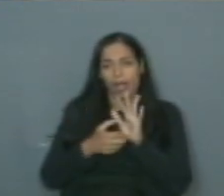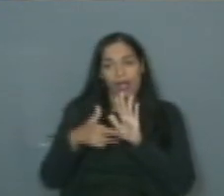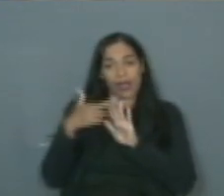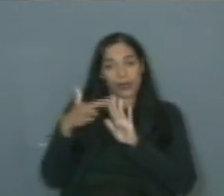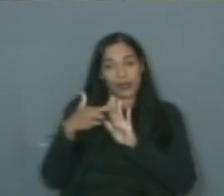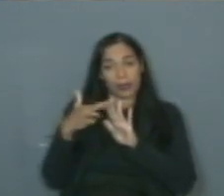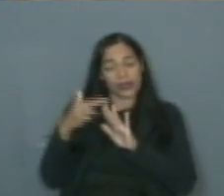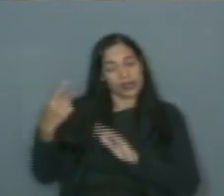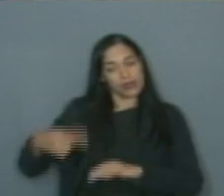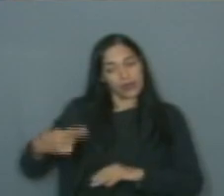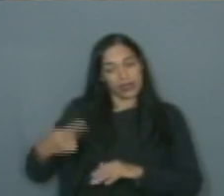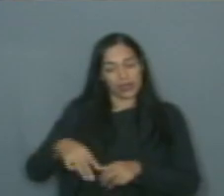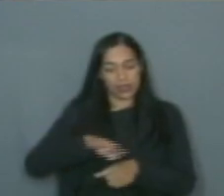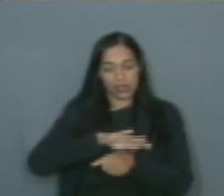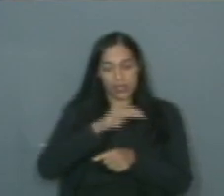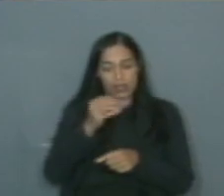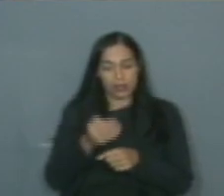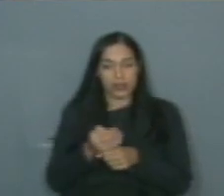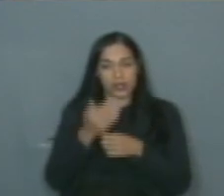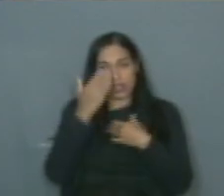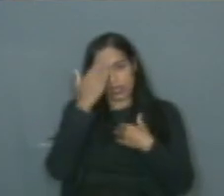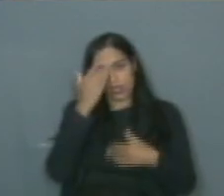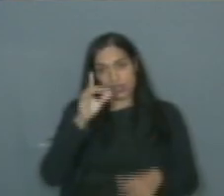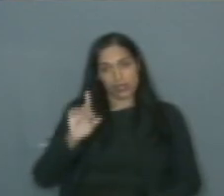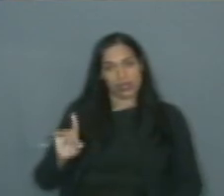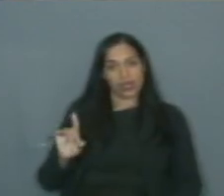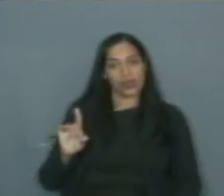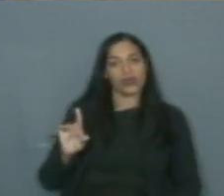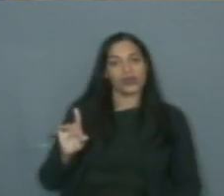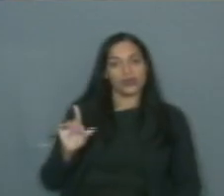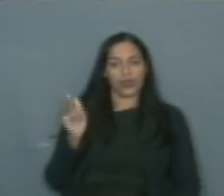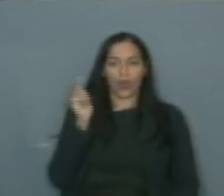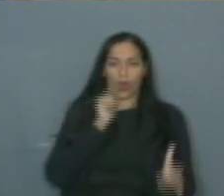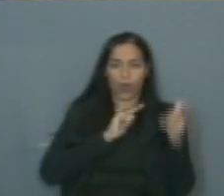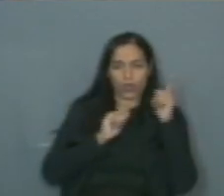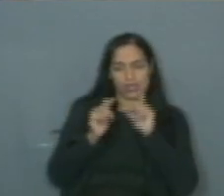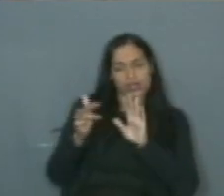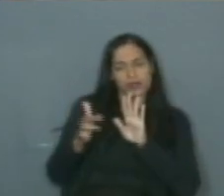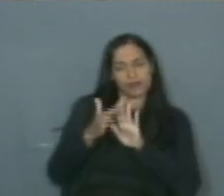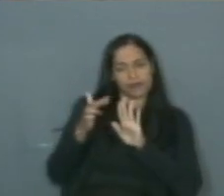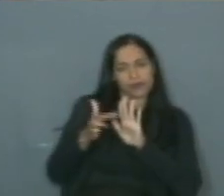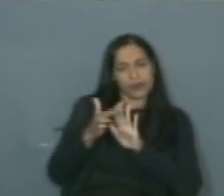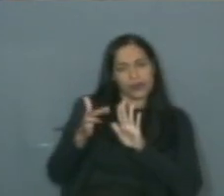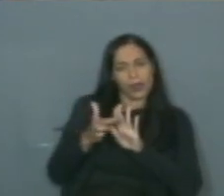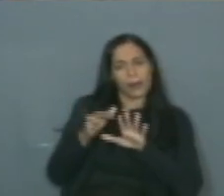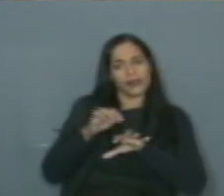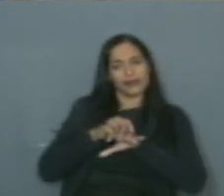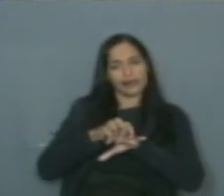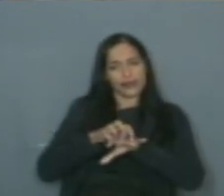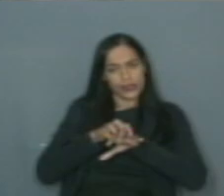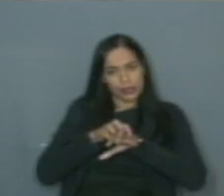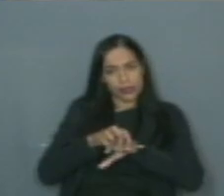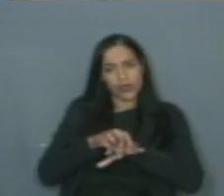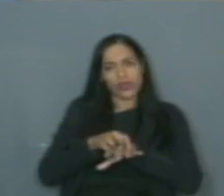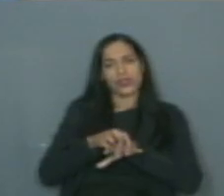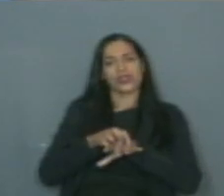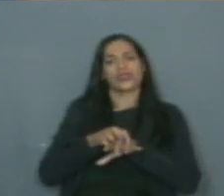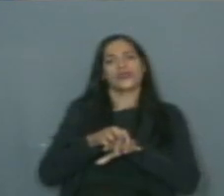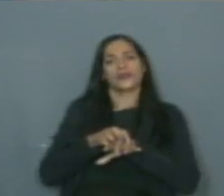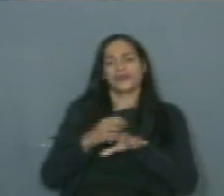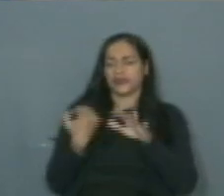nesta casa. E graças a Deus, conseguimos regulamentar o transporte, e